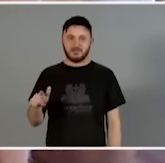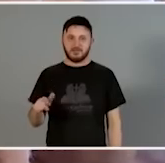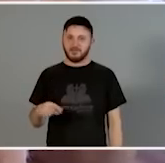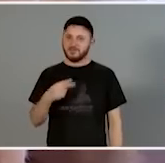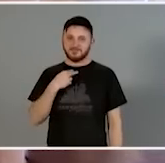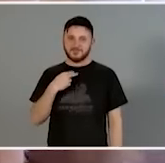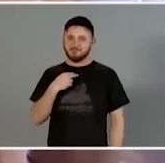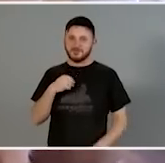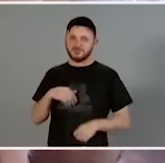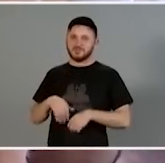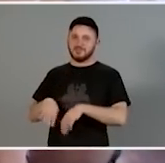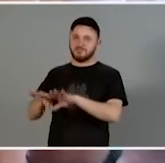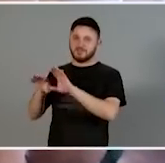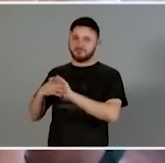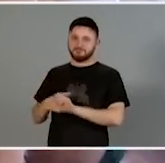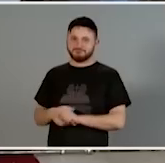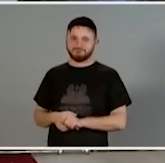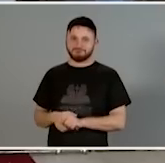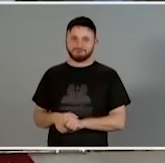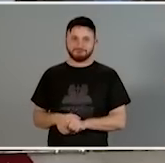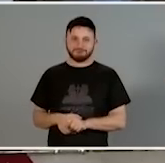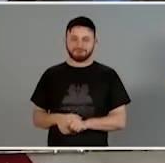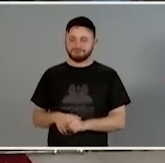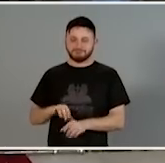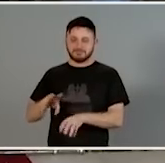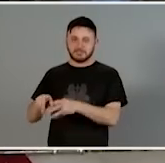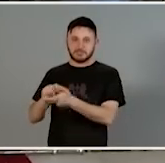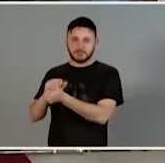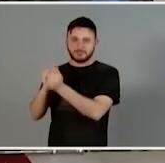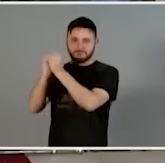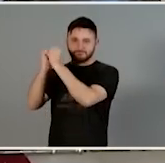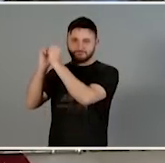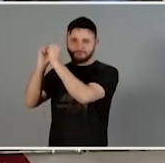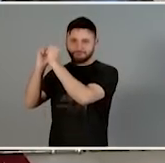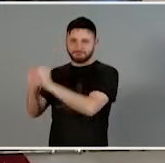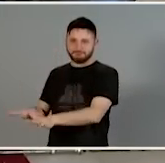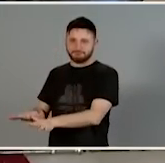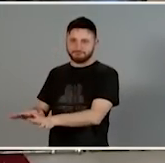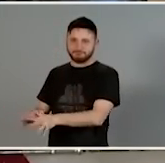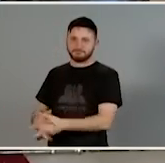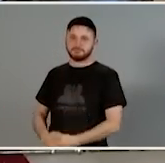Vamos jogar fora? Eu jogo. E você, padre?